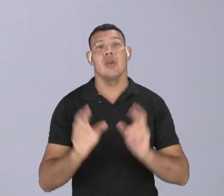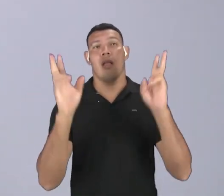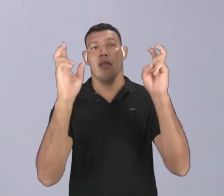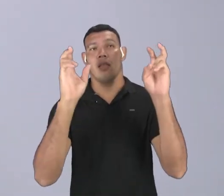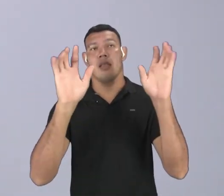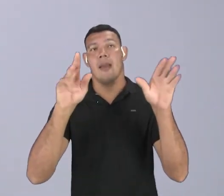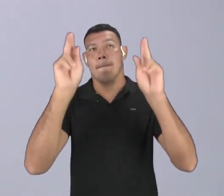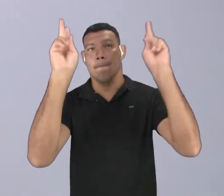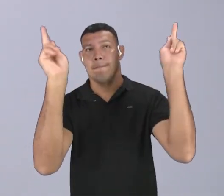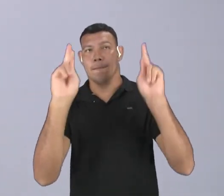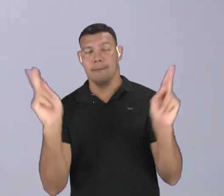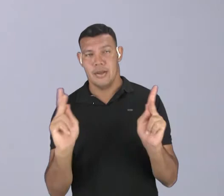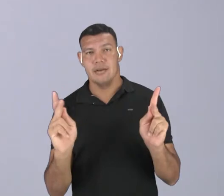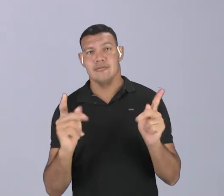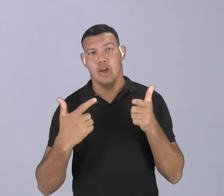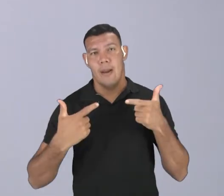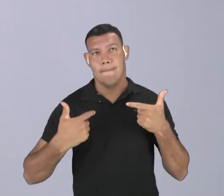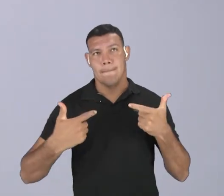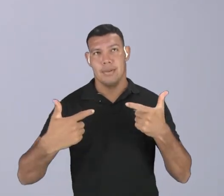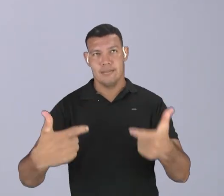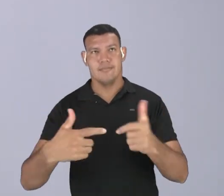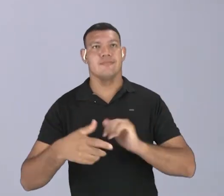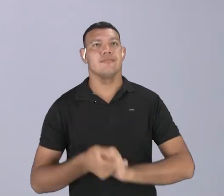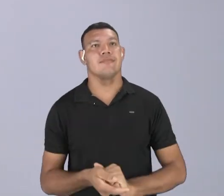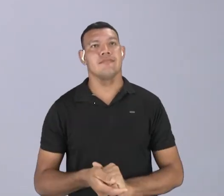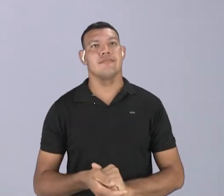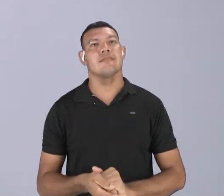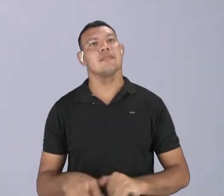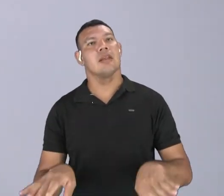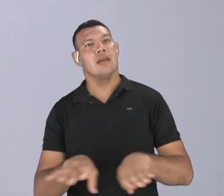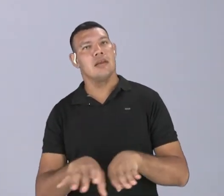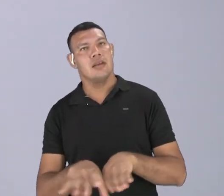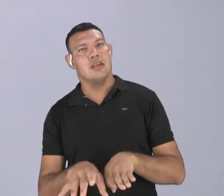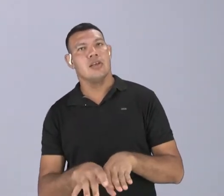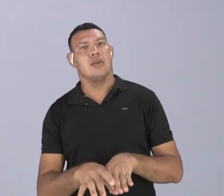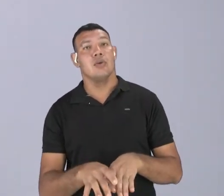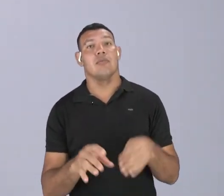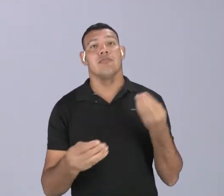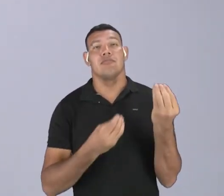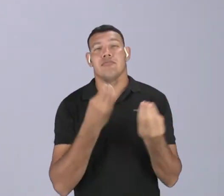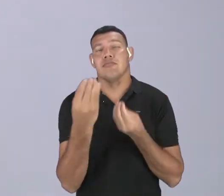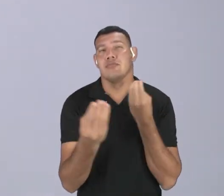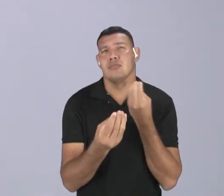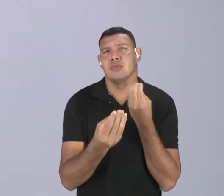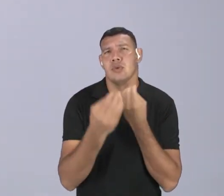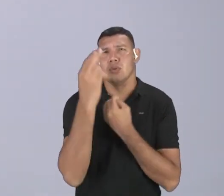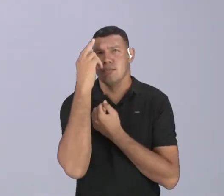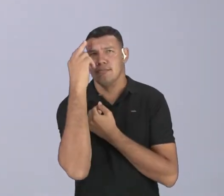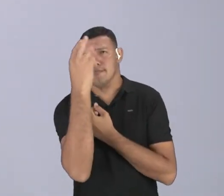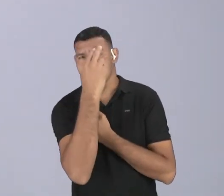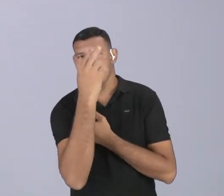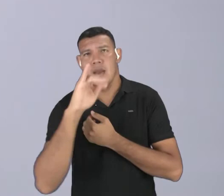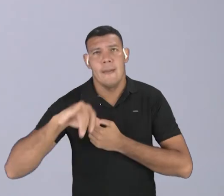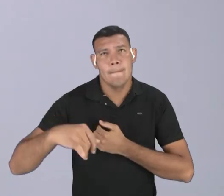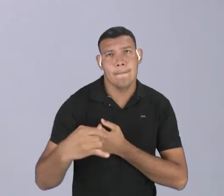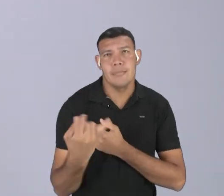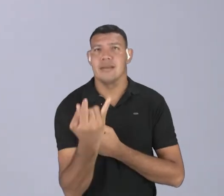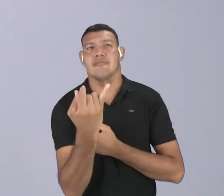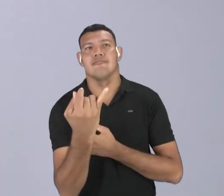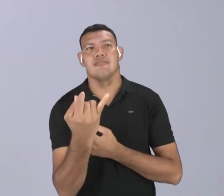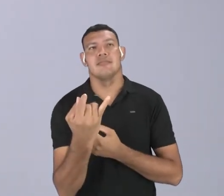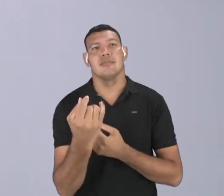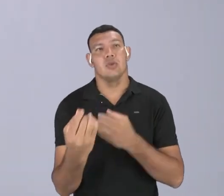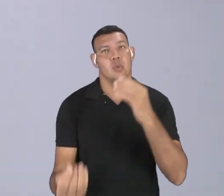esses países vão promover uma disputa por mercado. Então não tinha país, não tinha mercado, não tinha território suficiente para todos